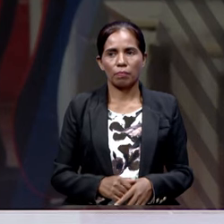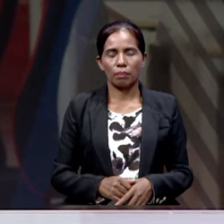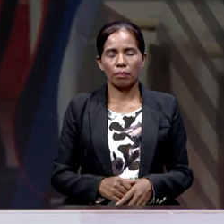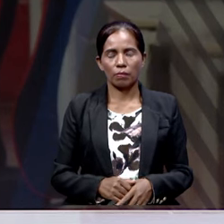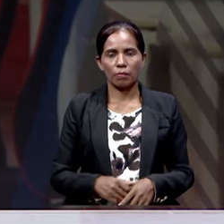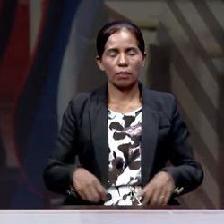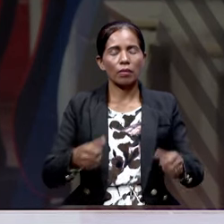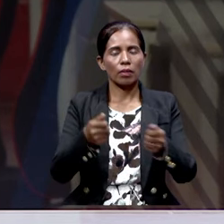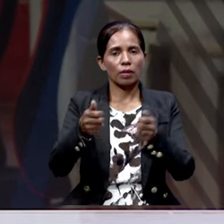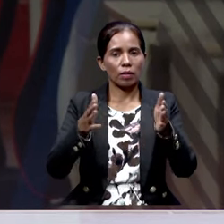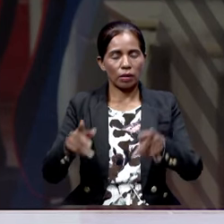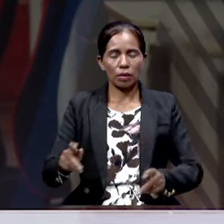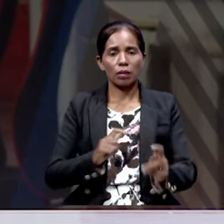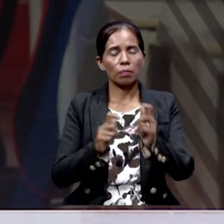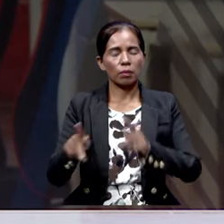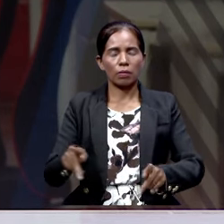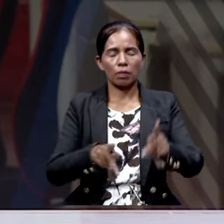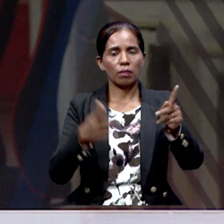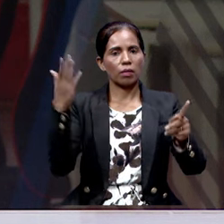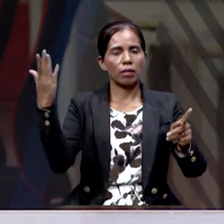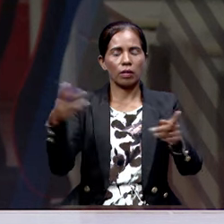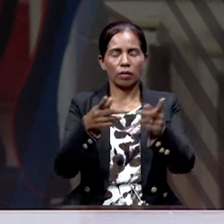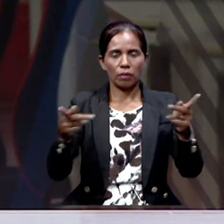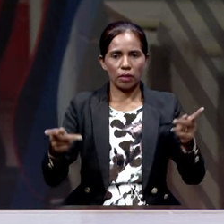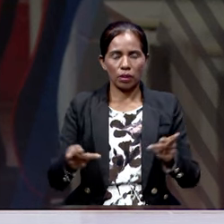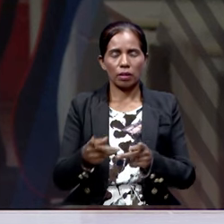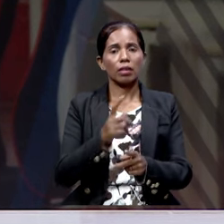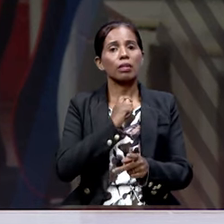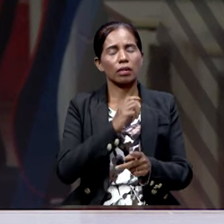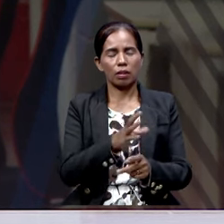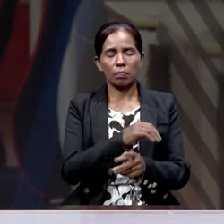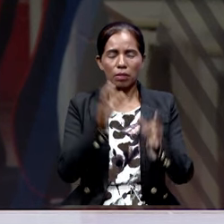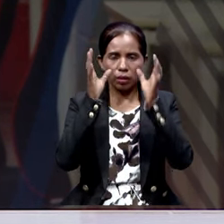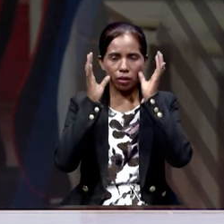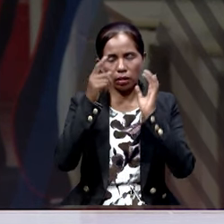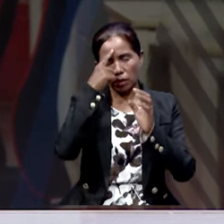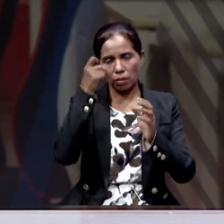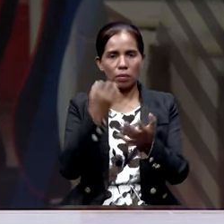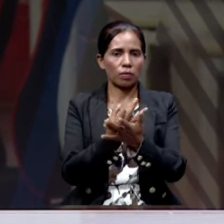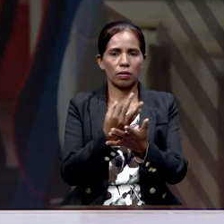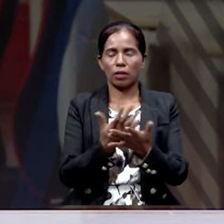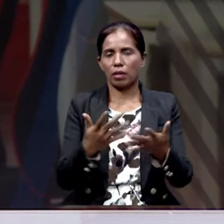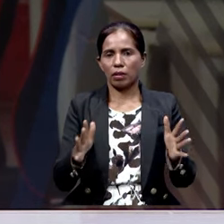Motorista de transporte público seria fato em estacionamento de cora triste, também rendimento menos.